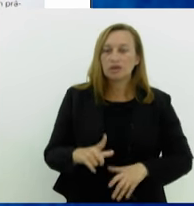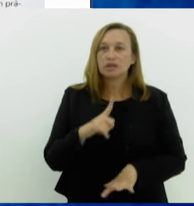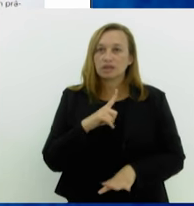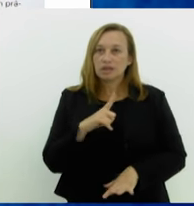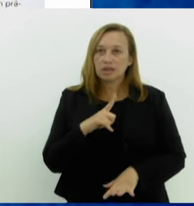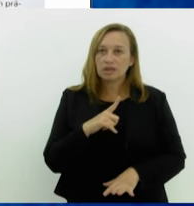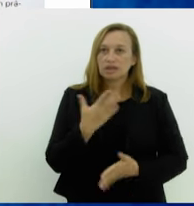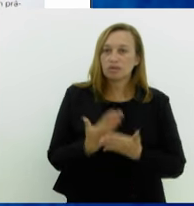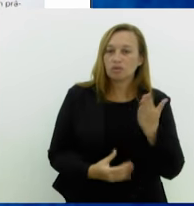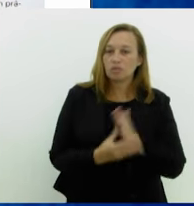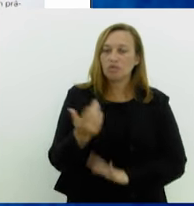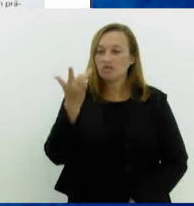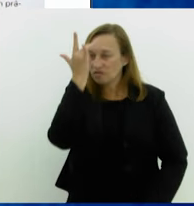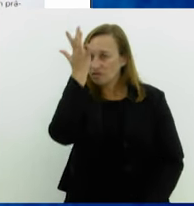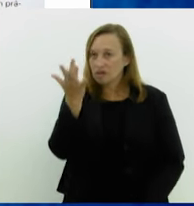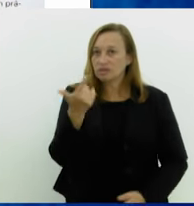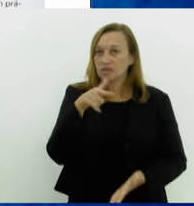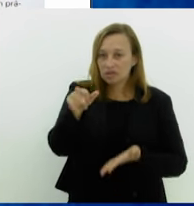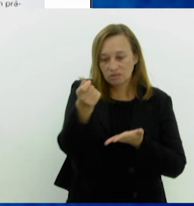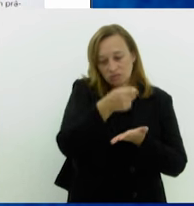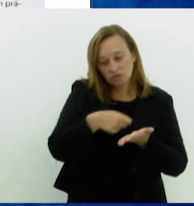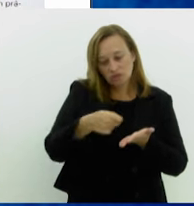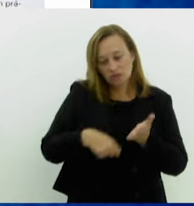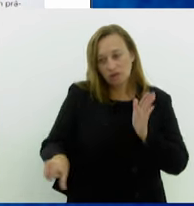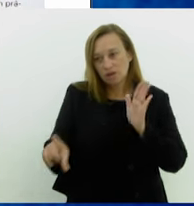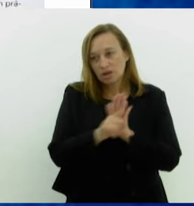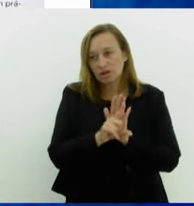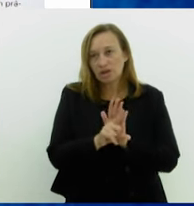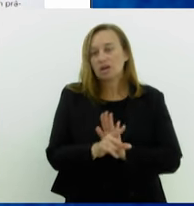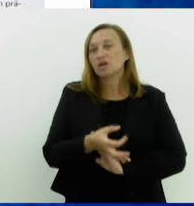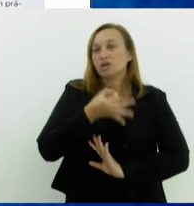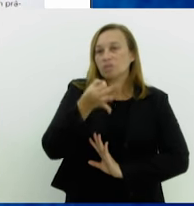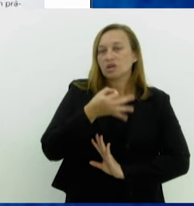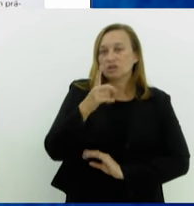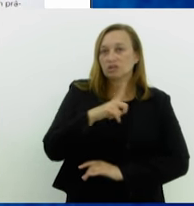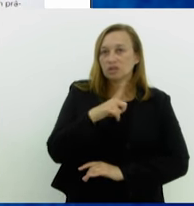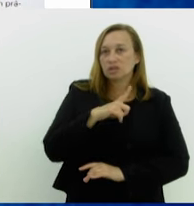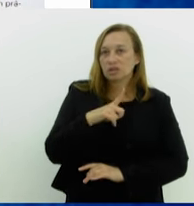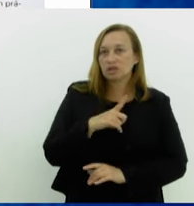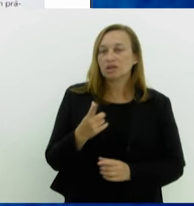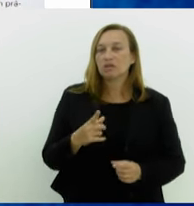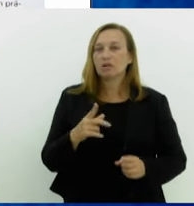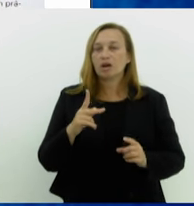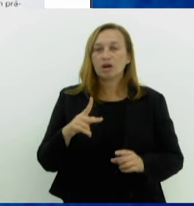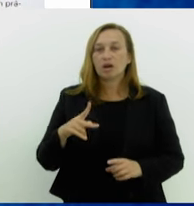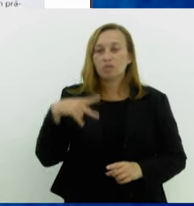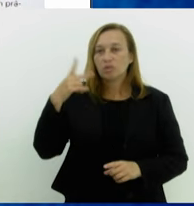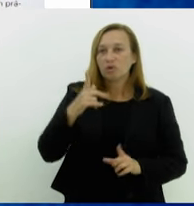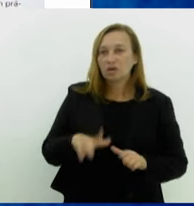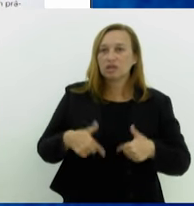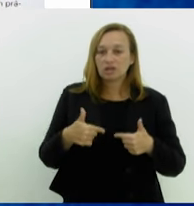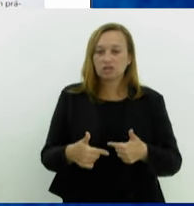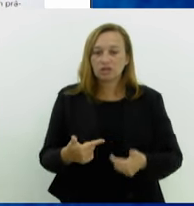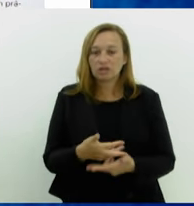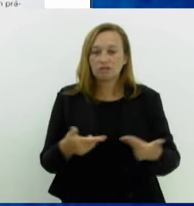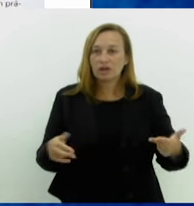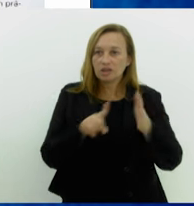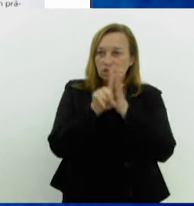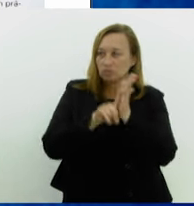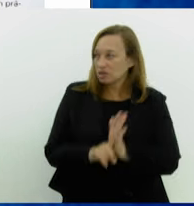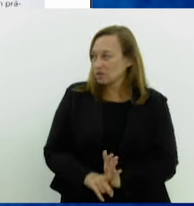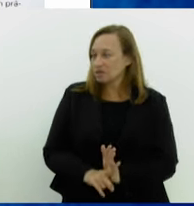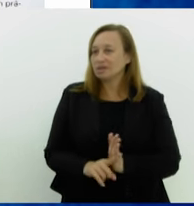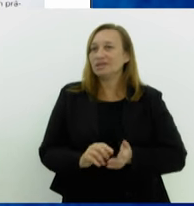mão fica mais fácil escrever uma lei argumentar fazer a política dar certo e a gente tem muitas pesquisas sobre como é o